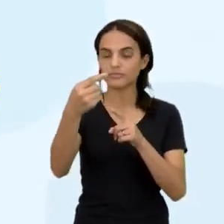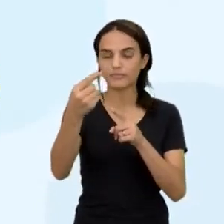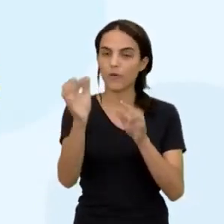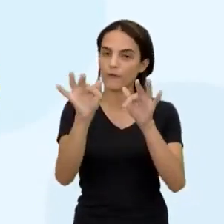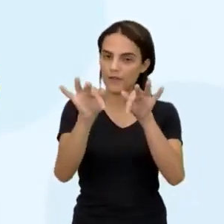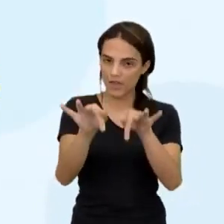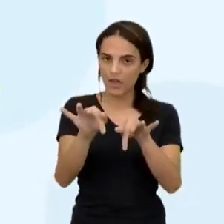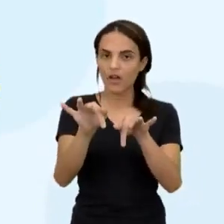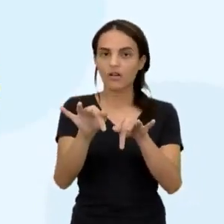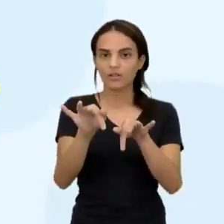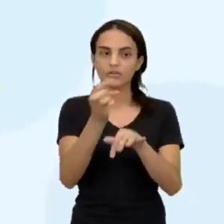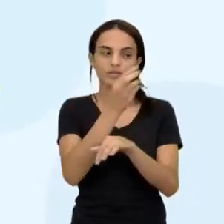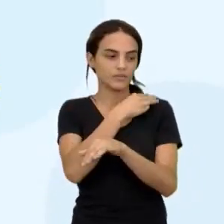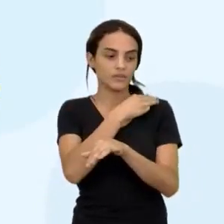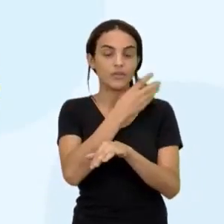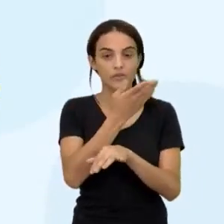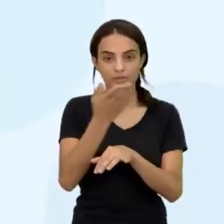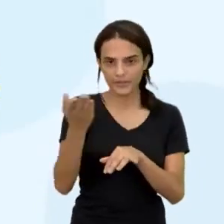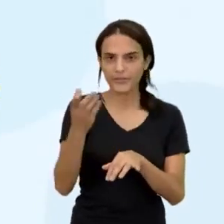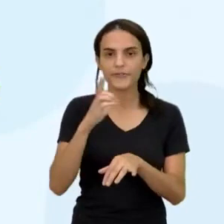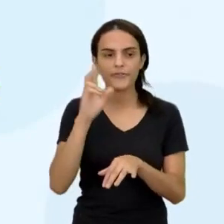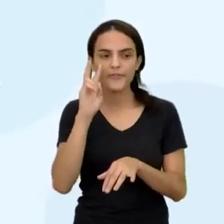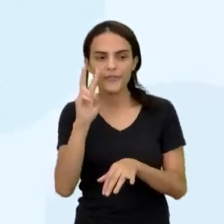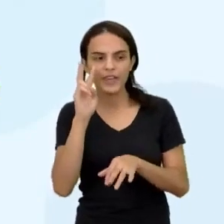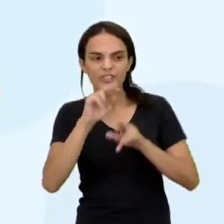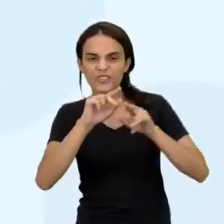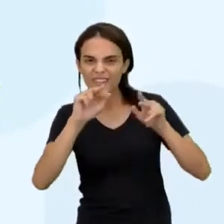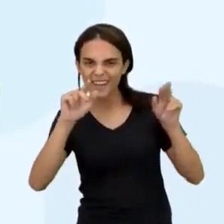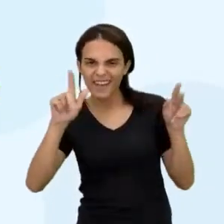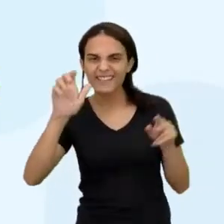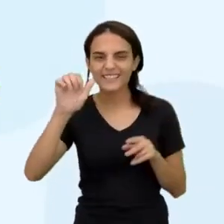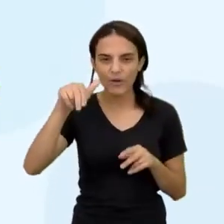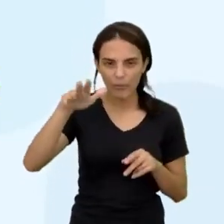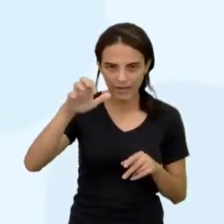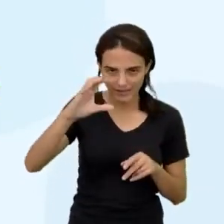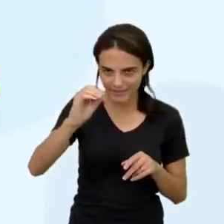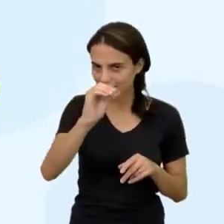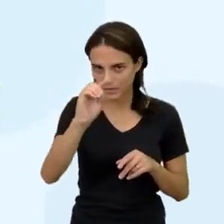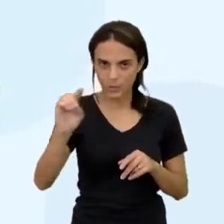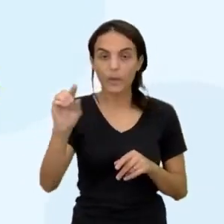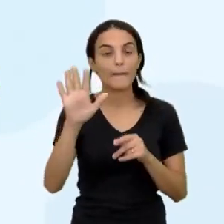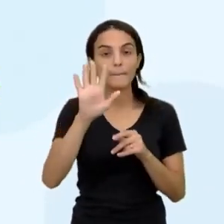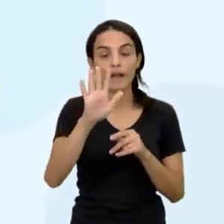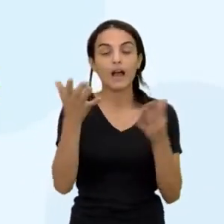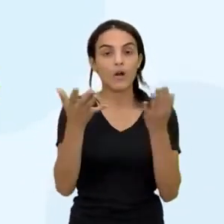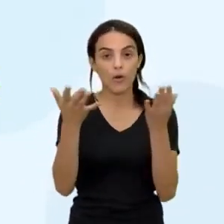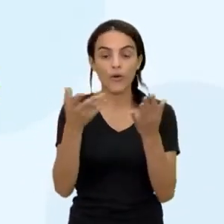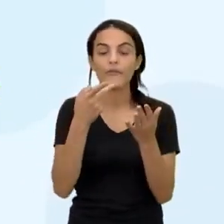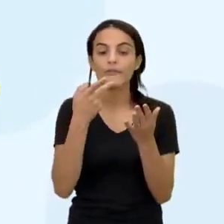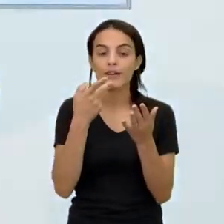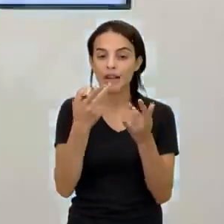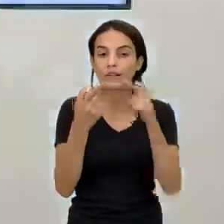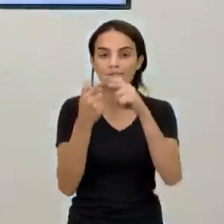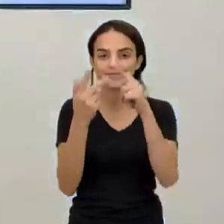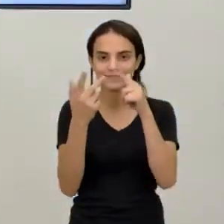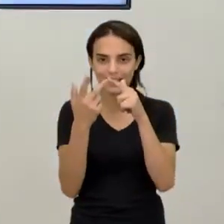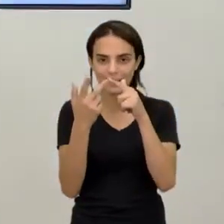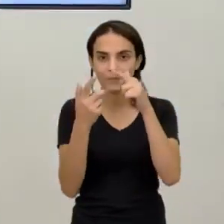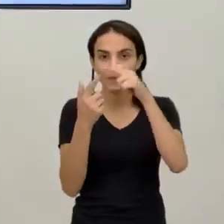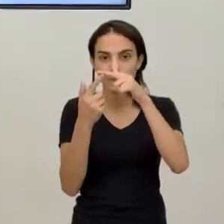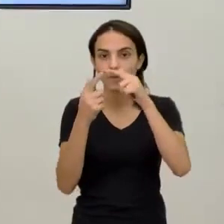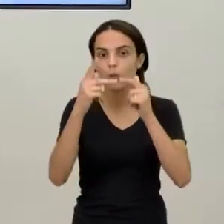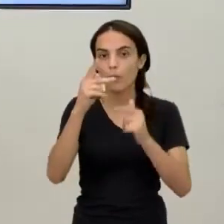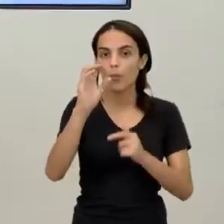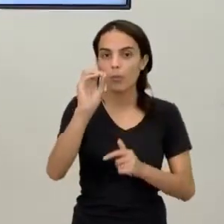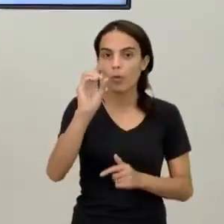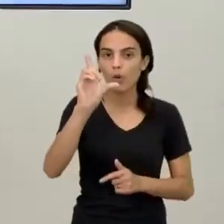ensino médio, você vê vários tipos de equações, tá? Mas agora a gente vai falar de dois tipos. A do tipo polinomial, né? Ela